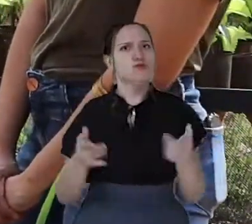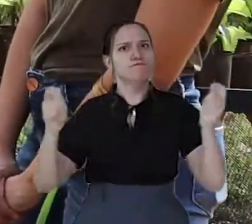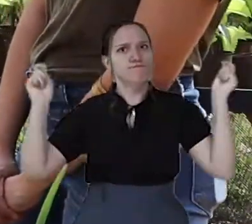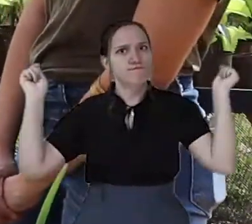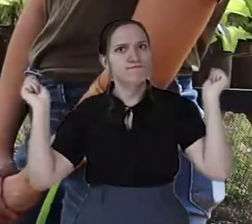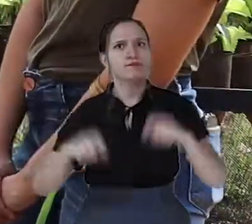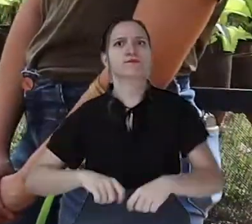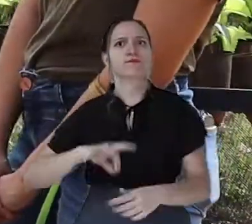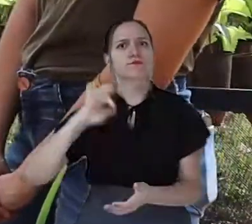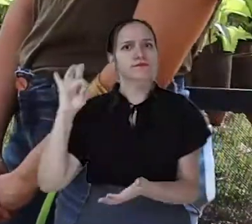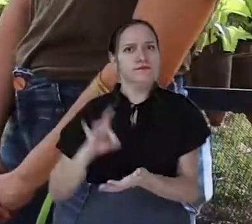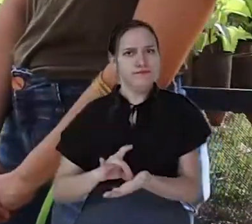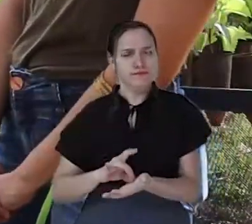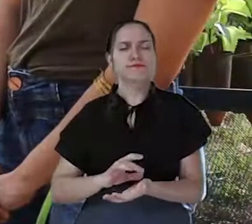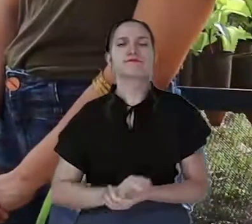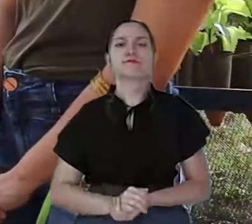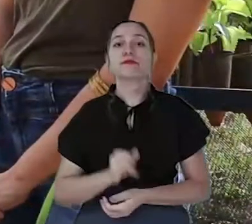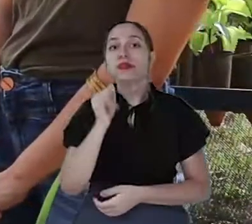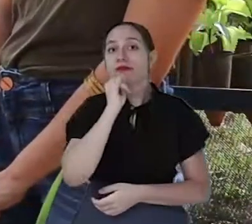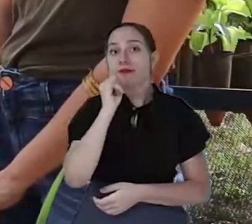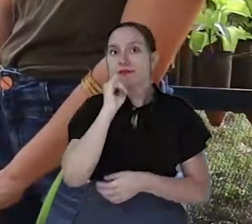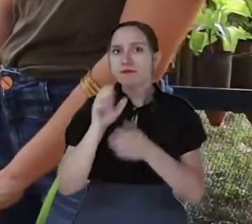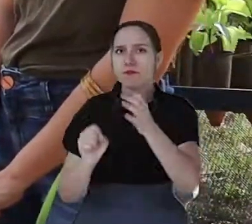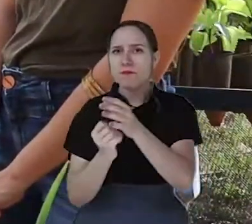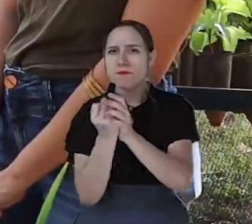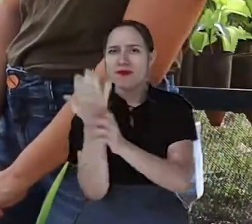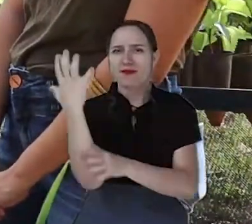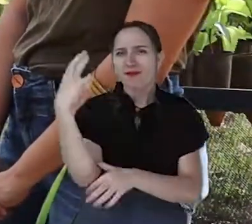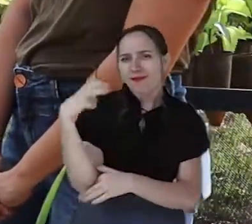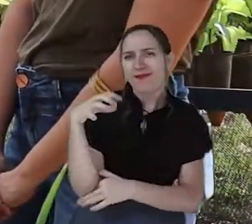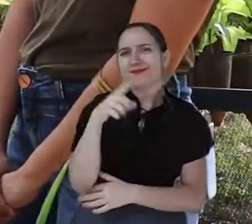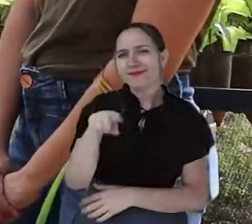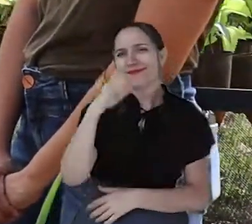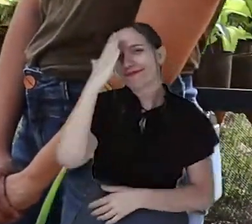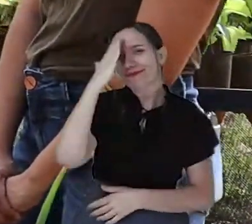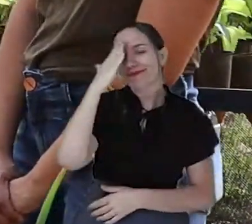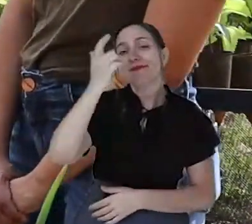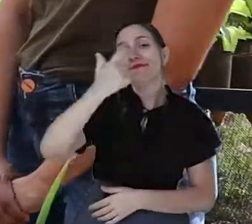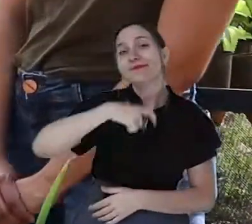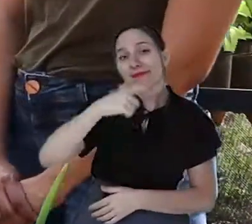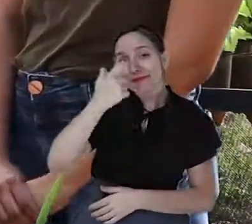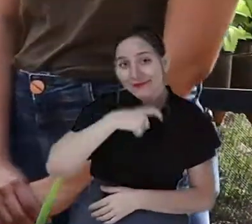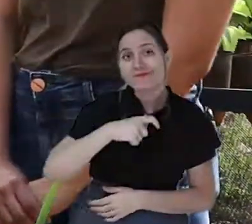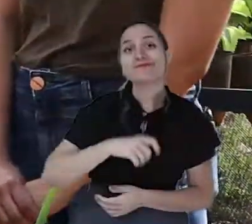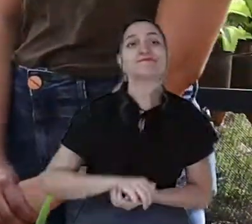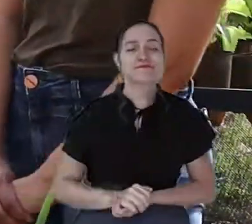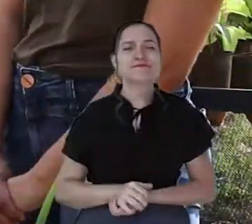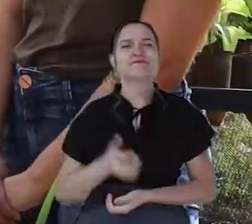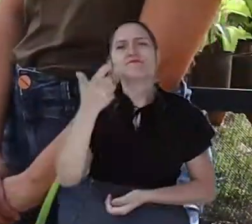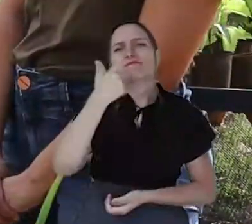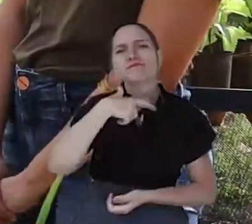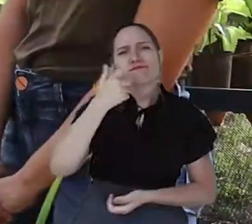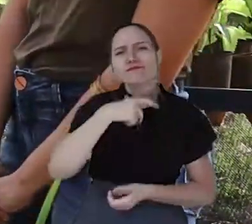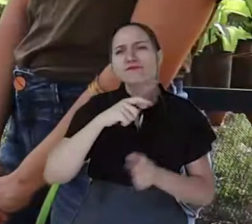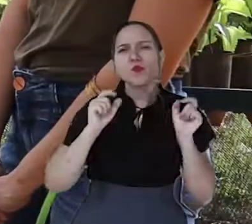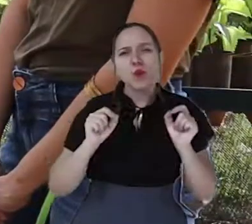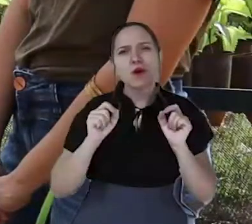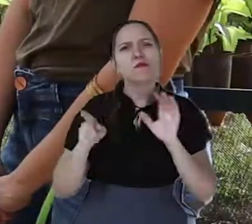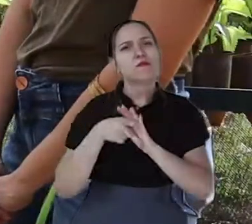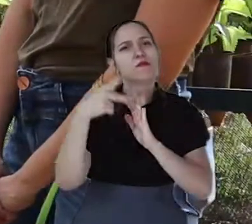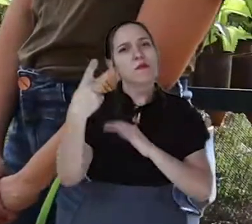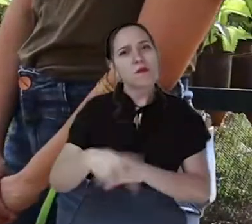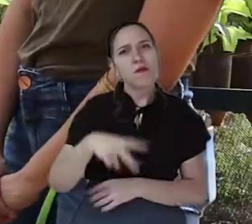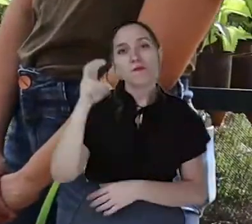potencial. Nós temos, por exemplo, né, uma planta que é de grande conhecimento de todo mundo, que é o piqui, né, que é uma planta que faz parte,